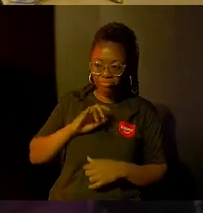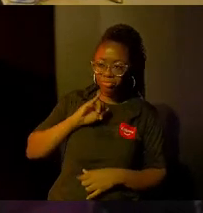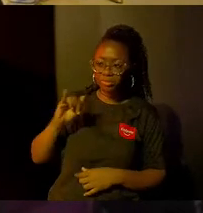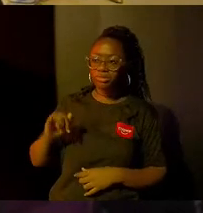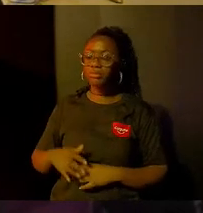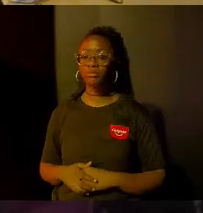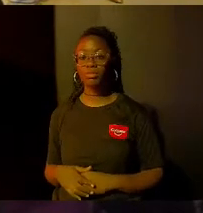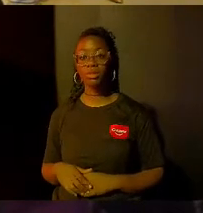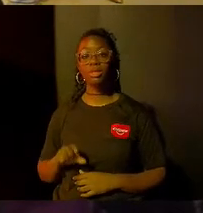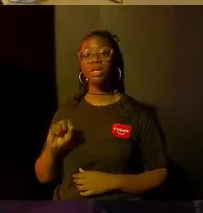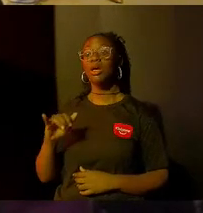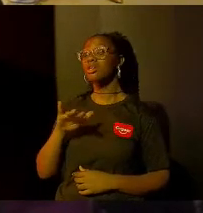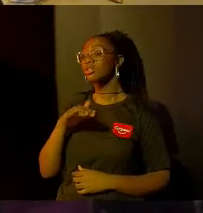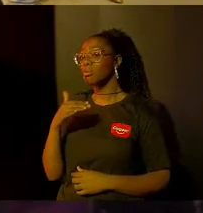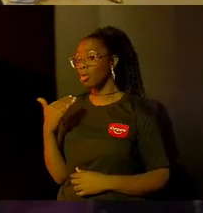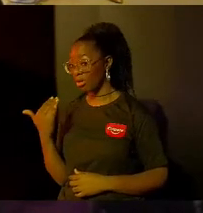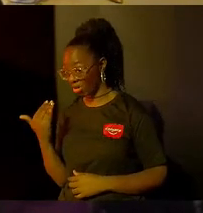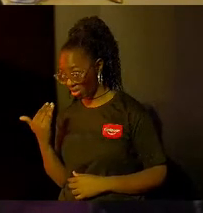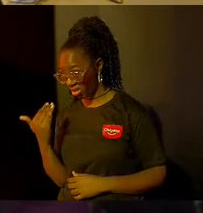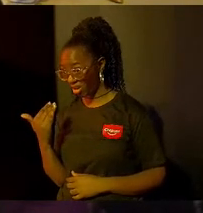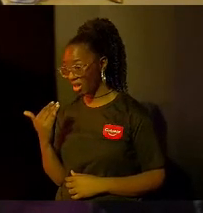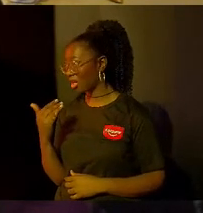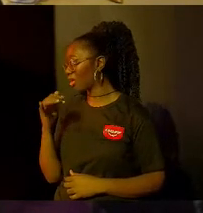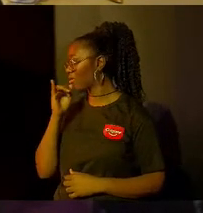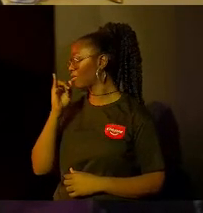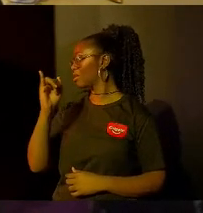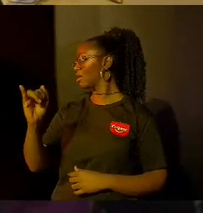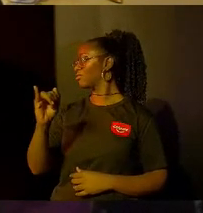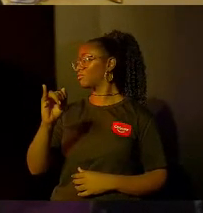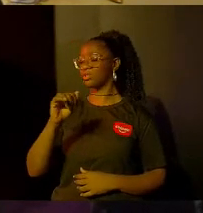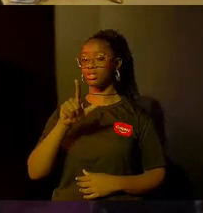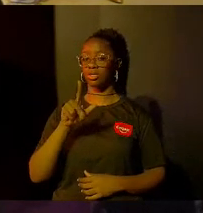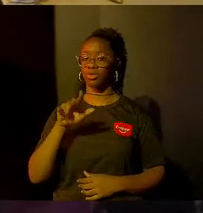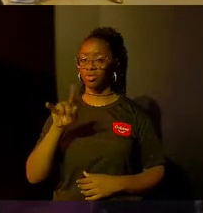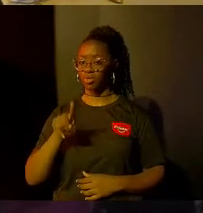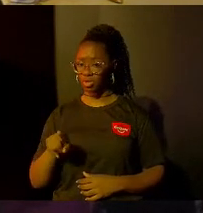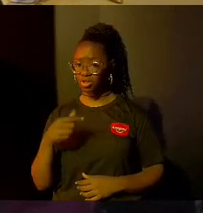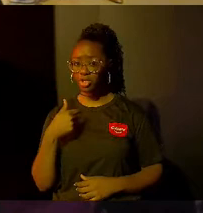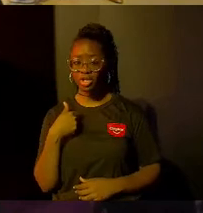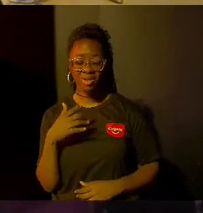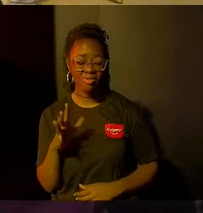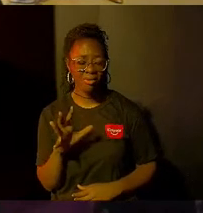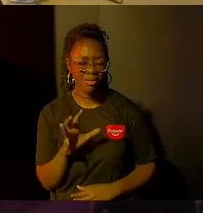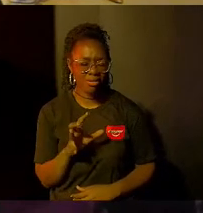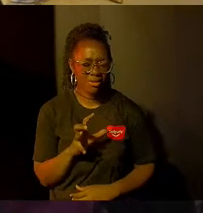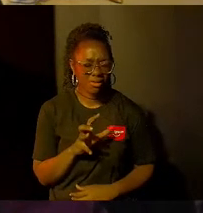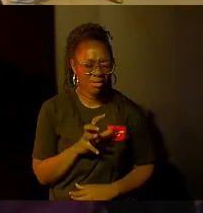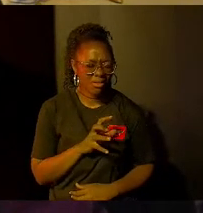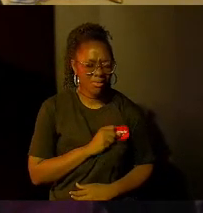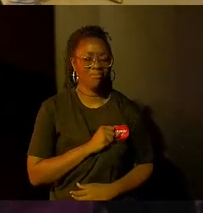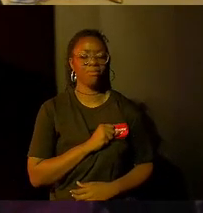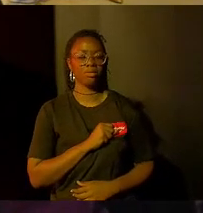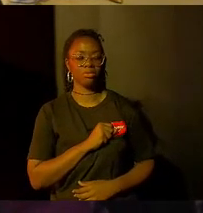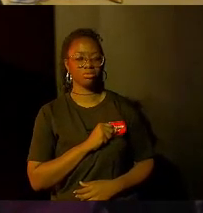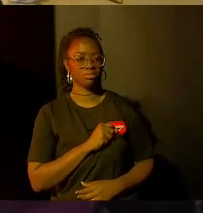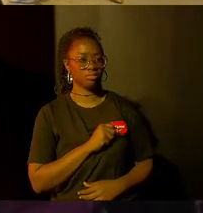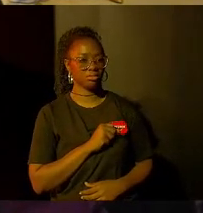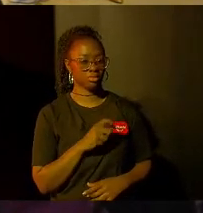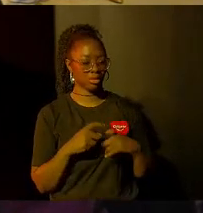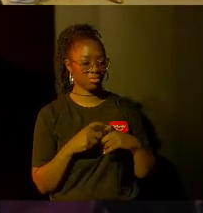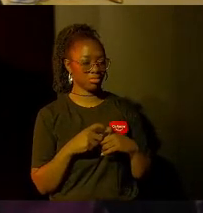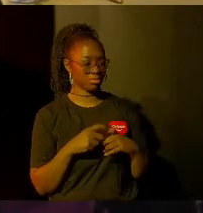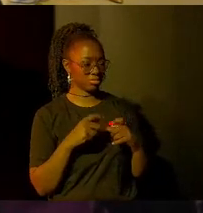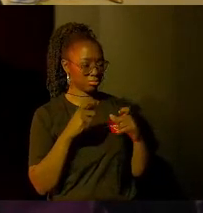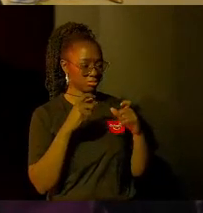se eu morrer você diz a Luiz que eu amo muito ela ficou com os olhos